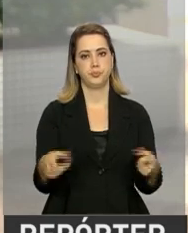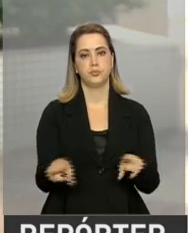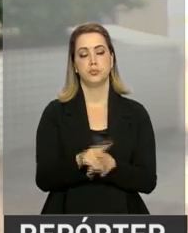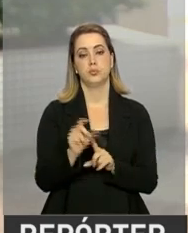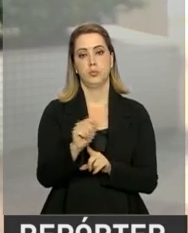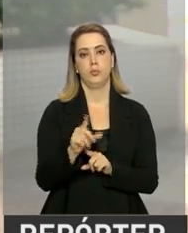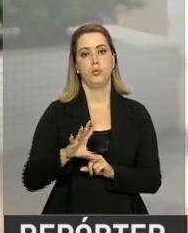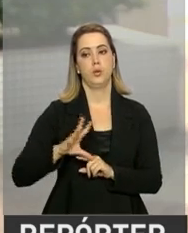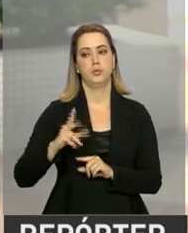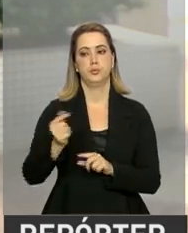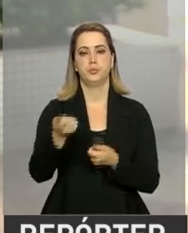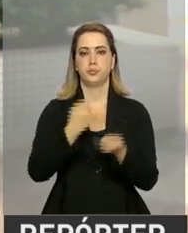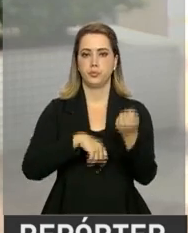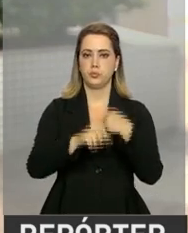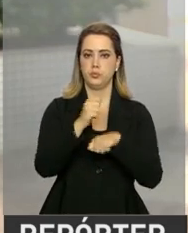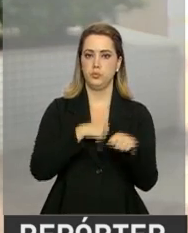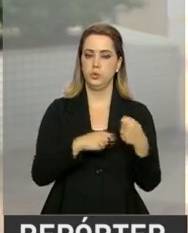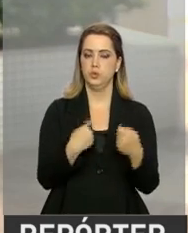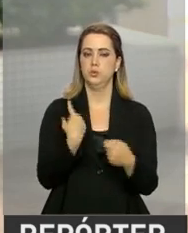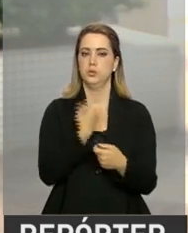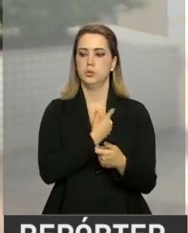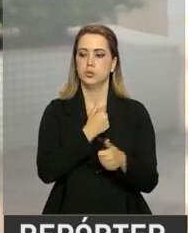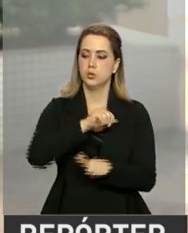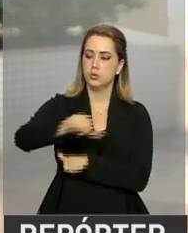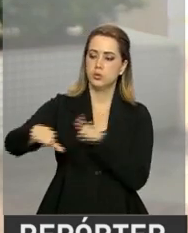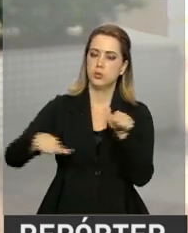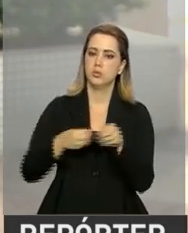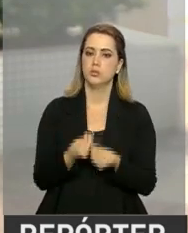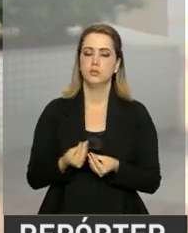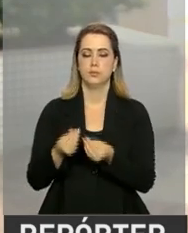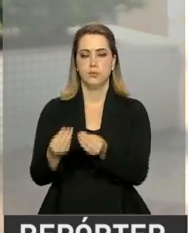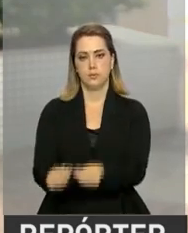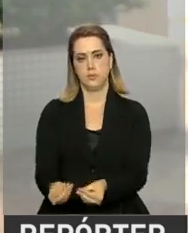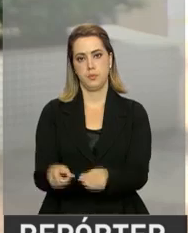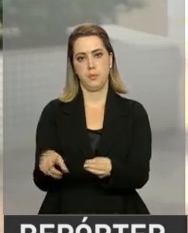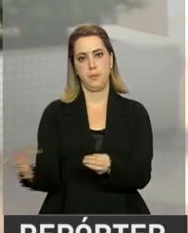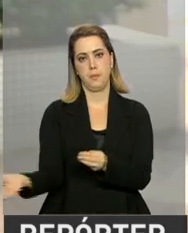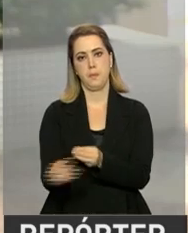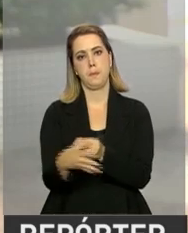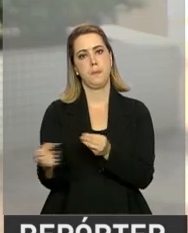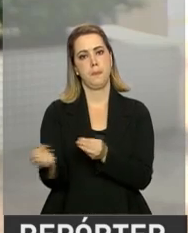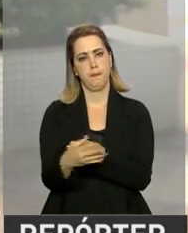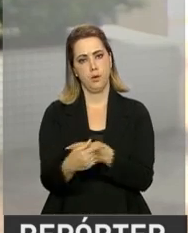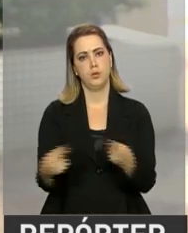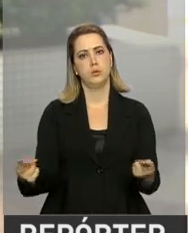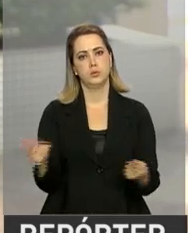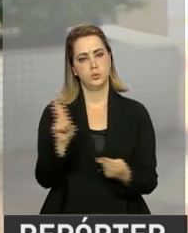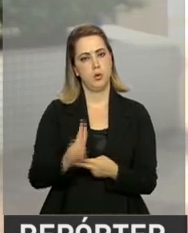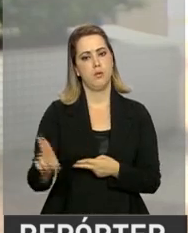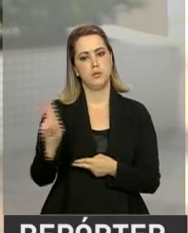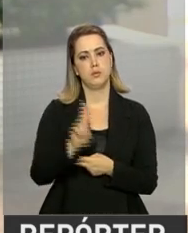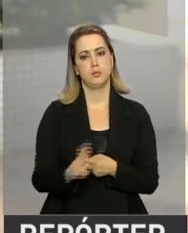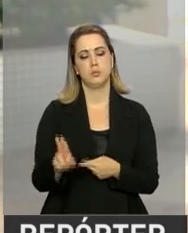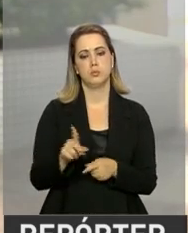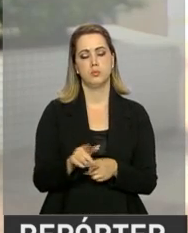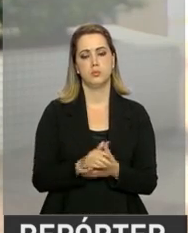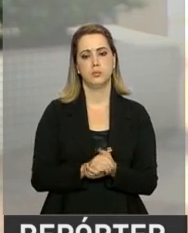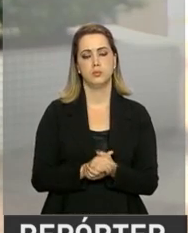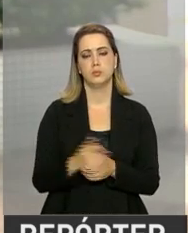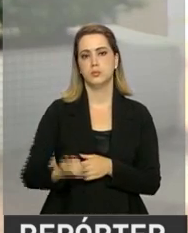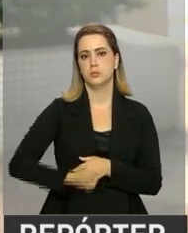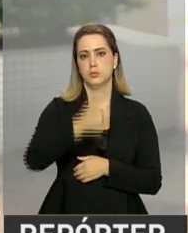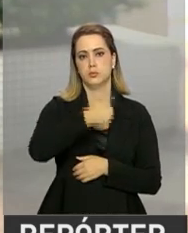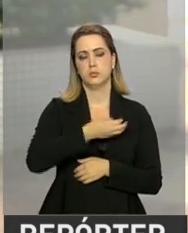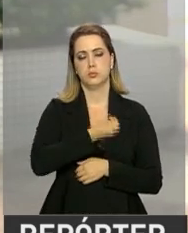de redução de kW a gente transferiu isso para novos consumos e e mais